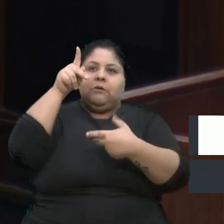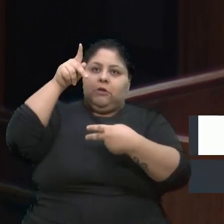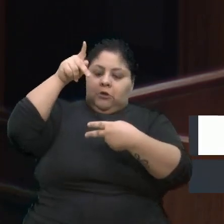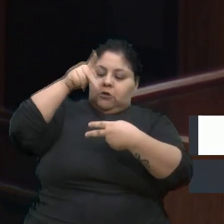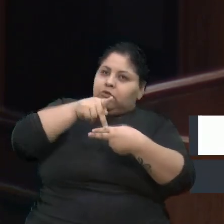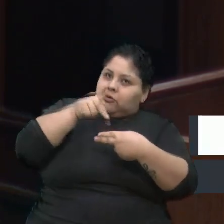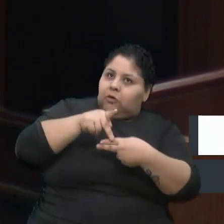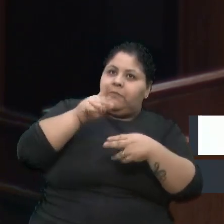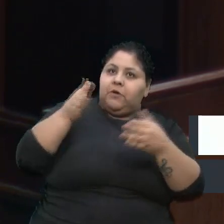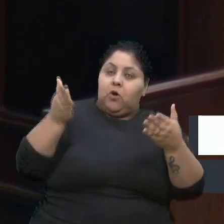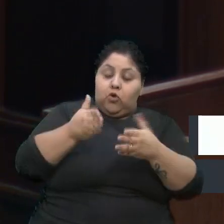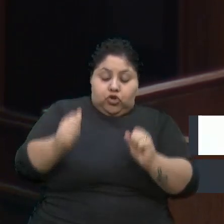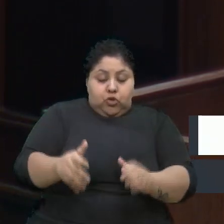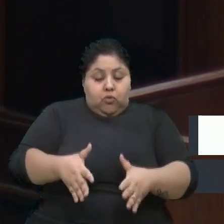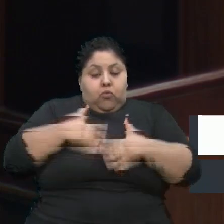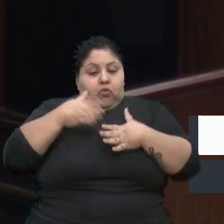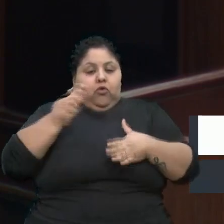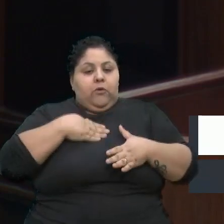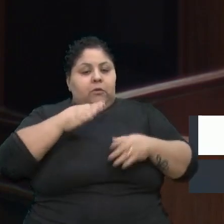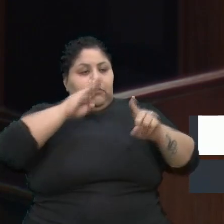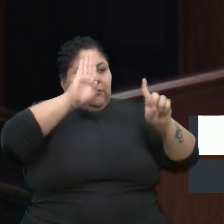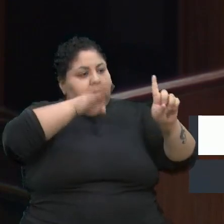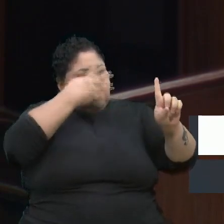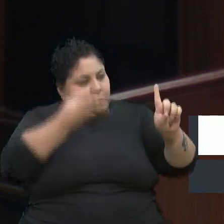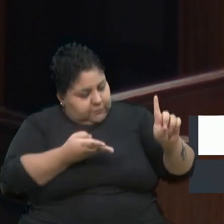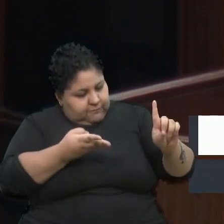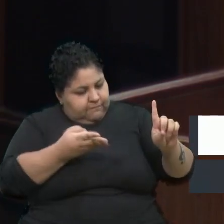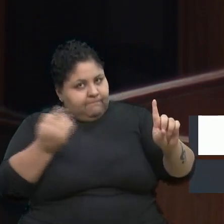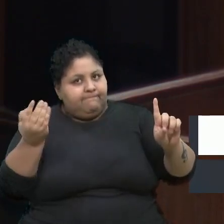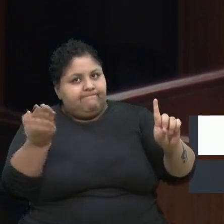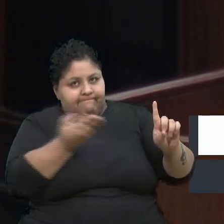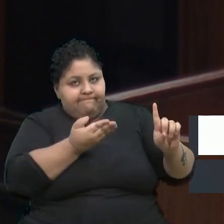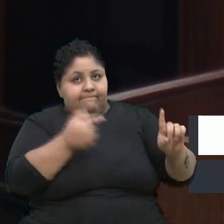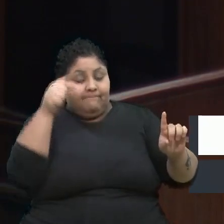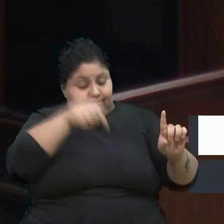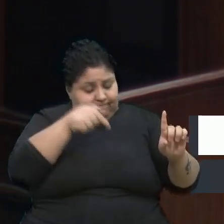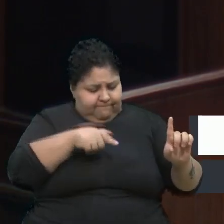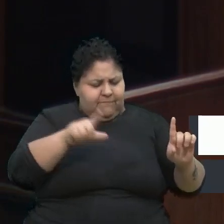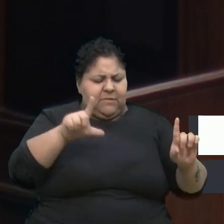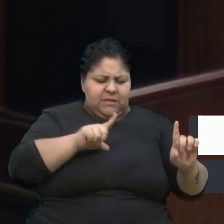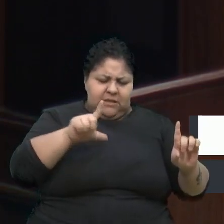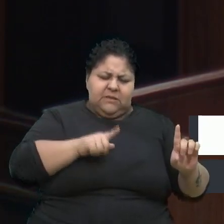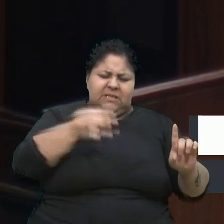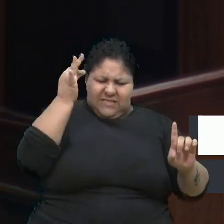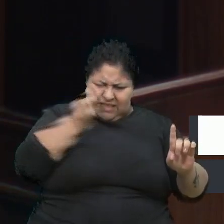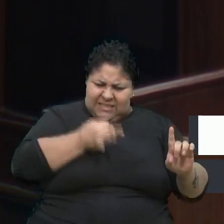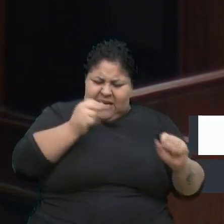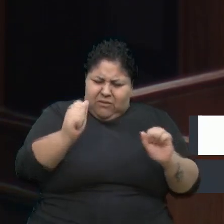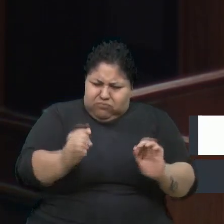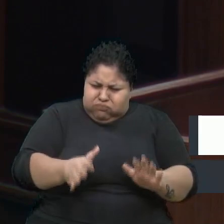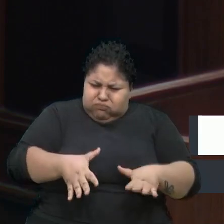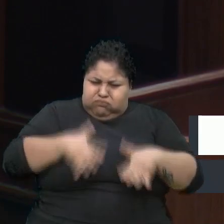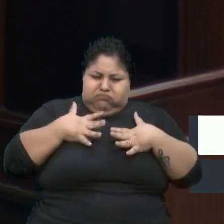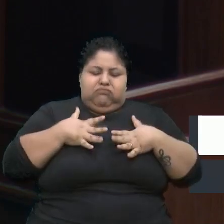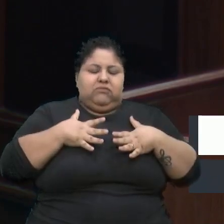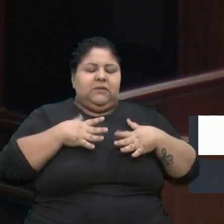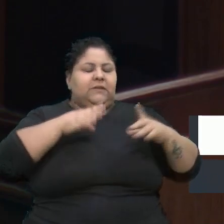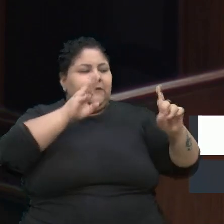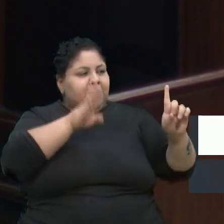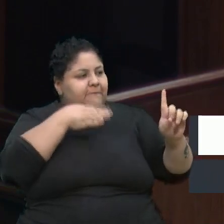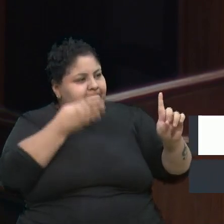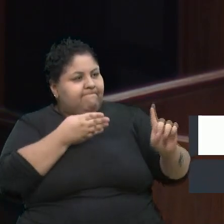né? Da Tele, Natura, aliás, o Boticário, a gente entra num lado, tem Boticário, né? Sai do outro lado, também tem um Boticário, um lado